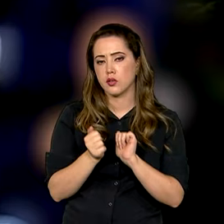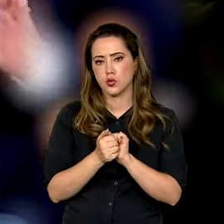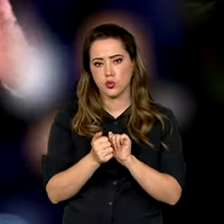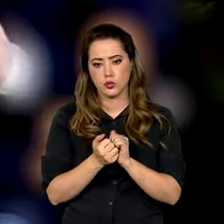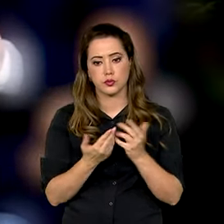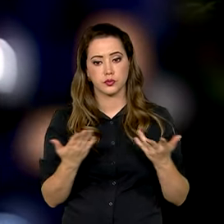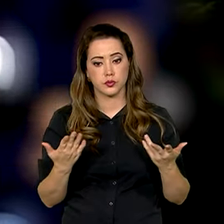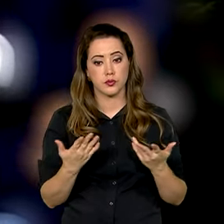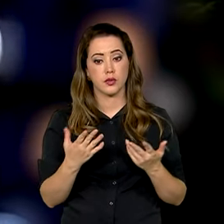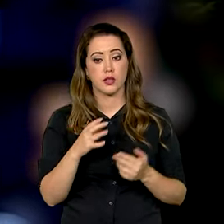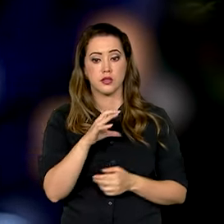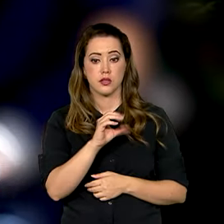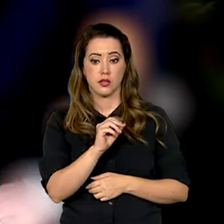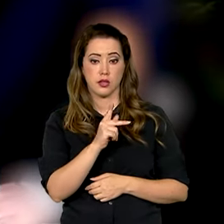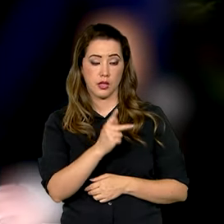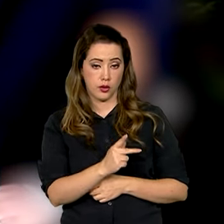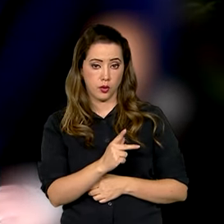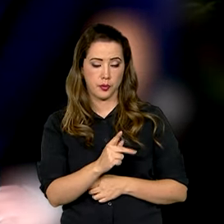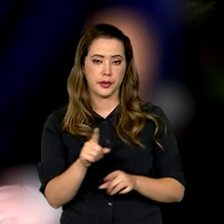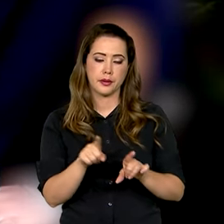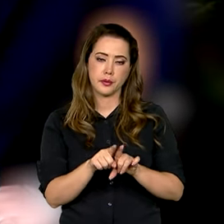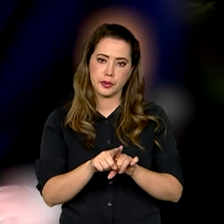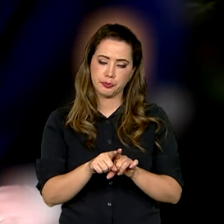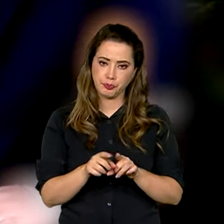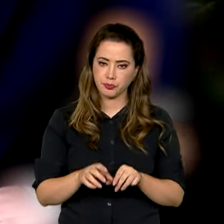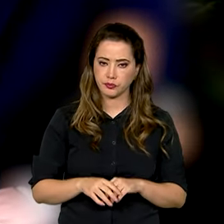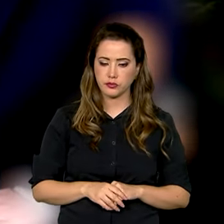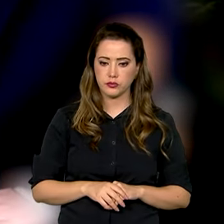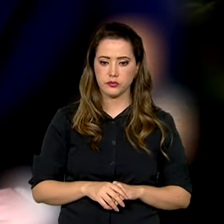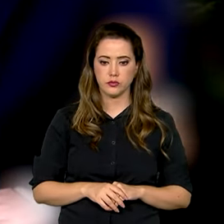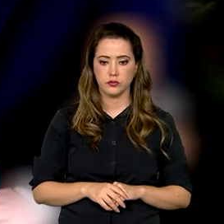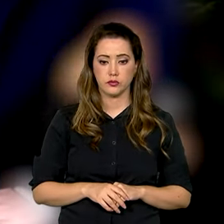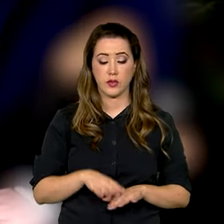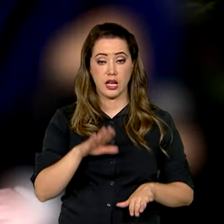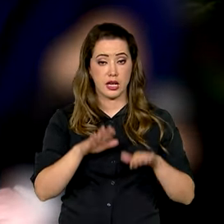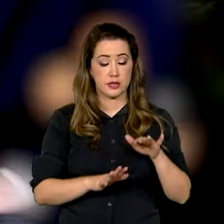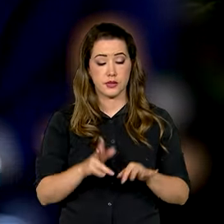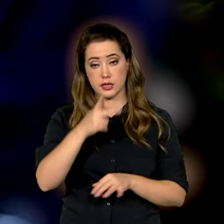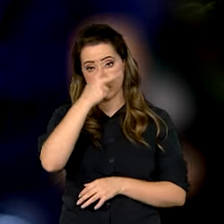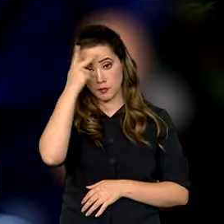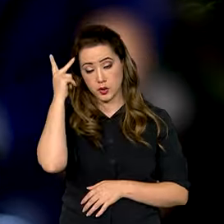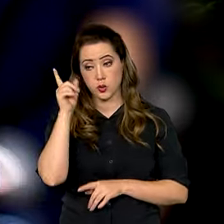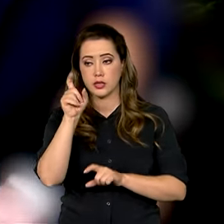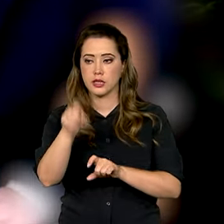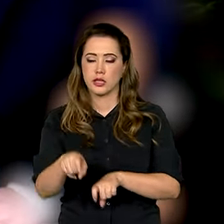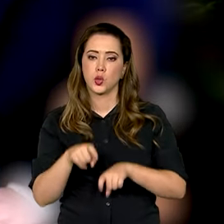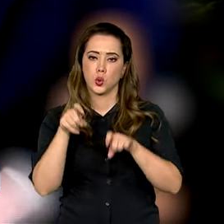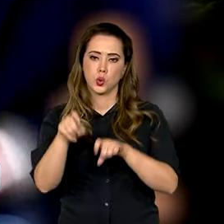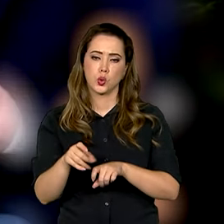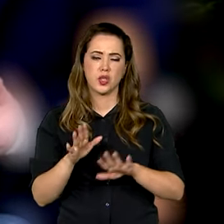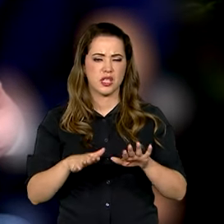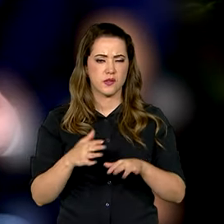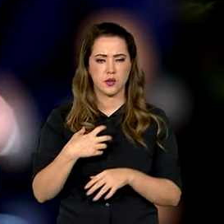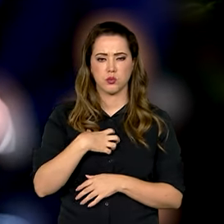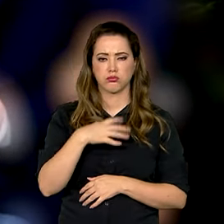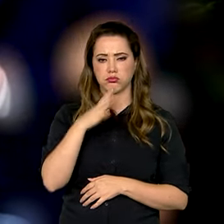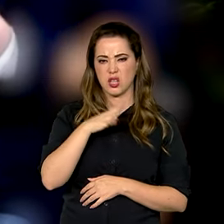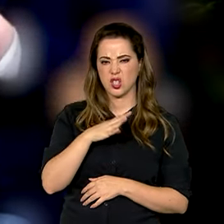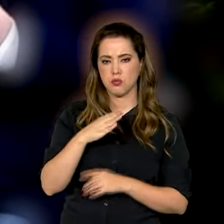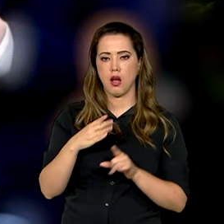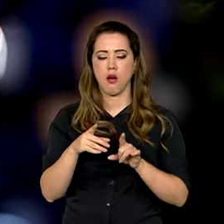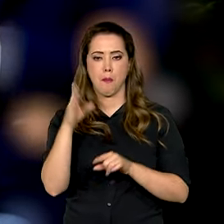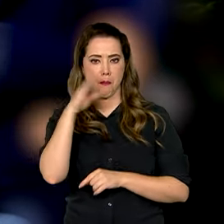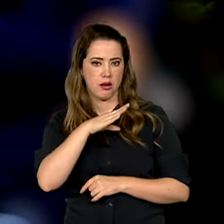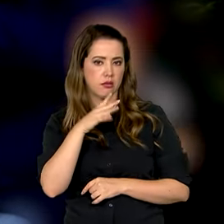Árabes. Na COP, muitas vezes, algumas pessoas do agronegócio, talvez por maldade ou talvez por desconhecimento,